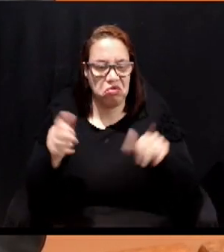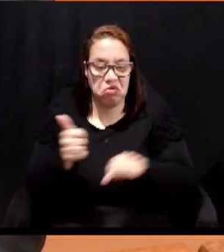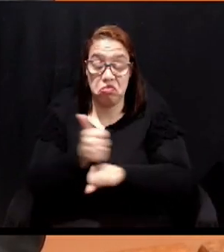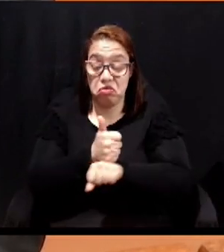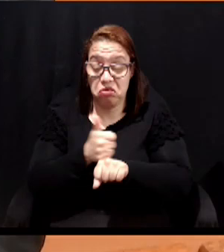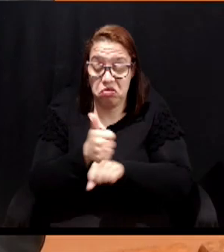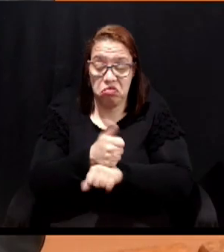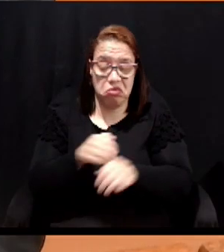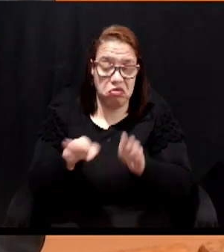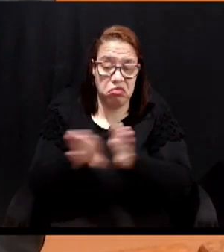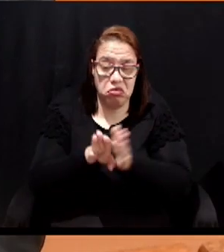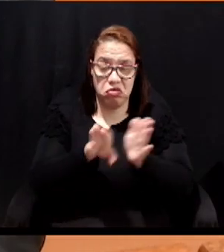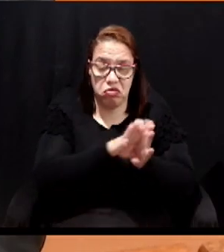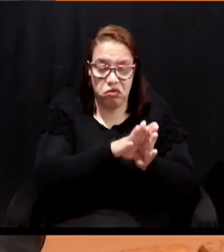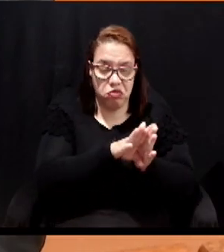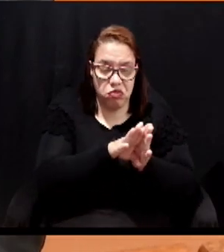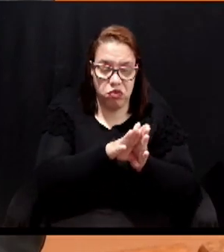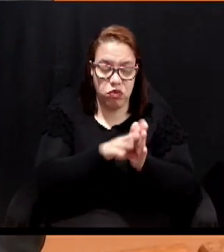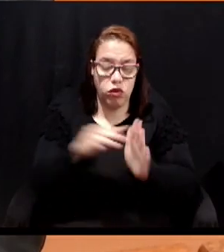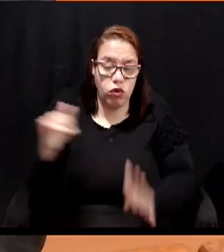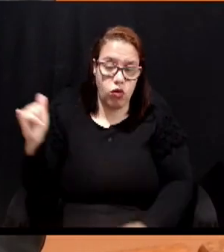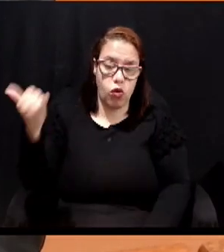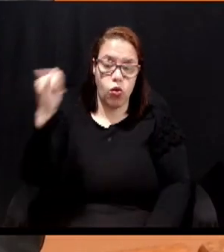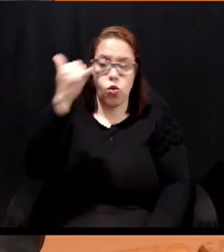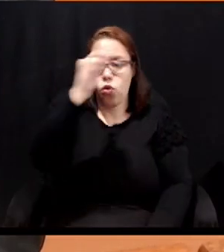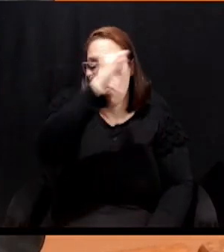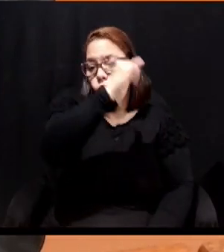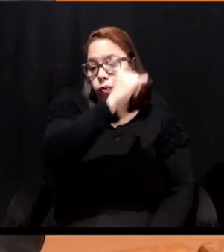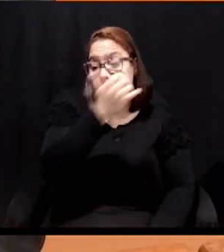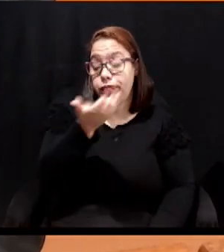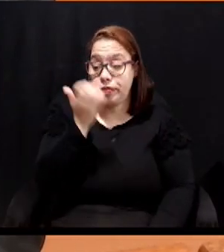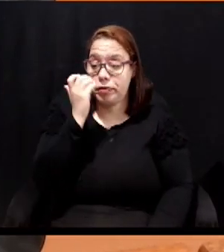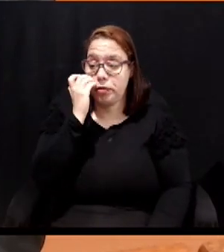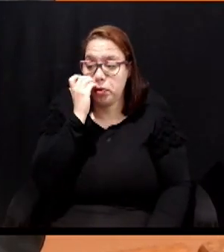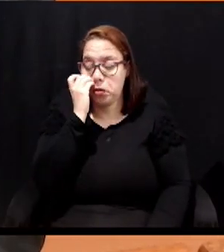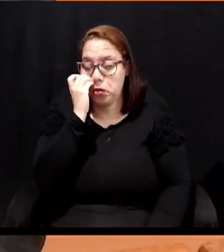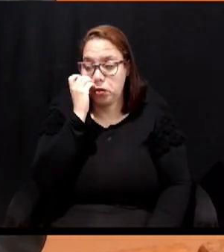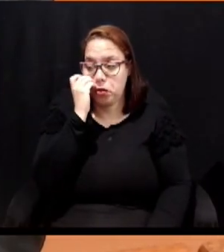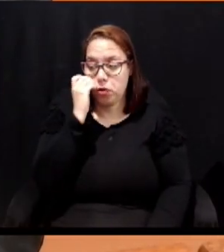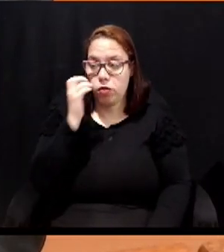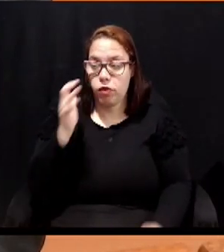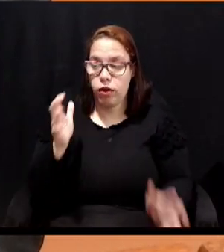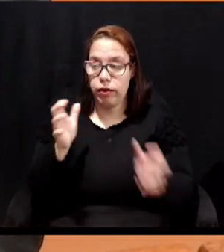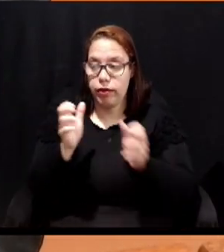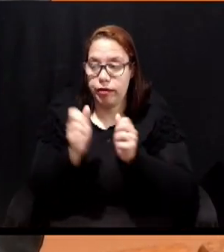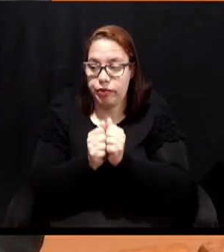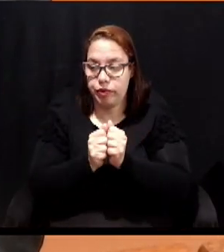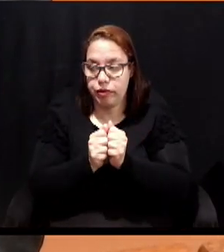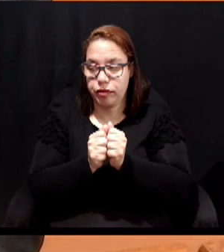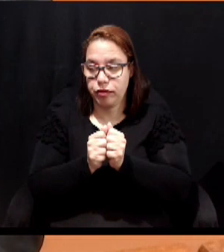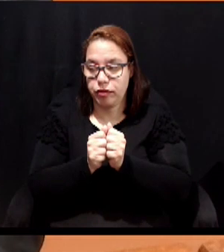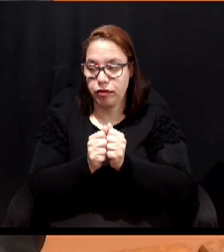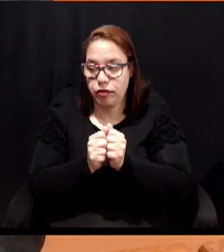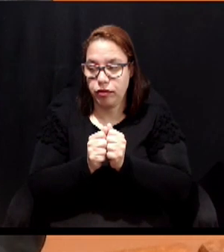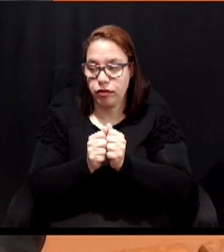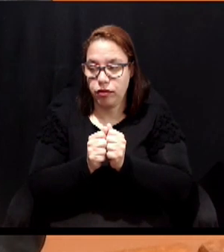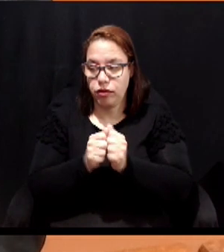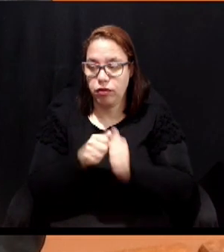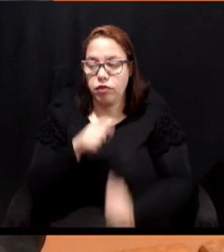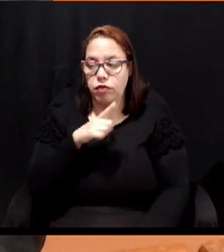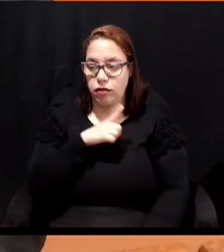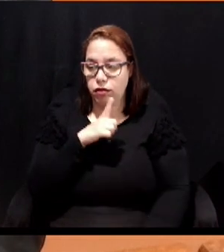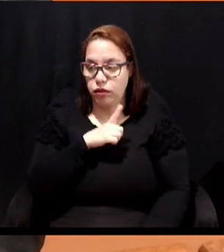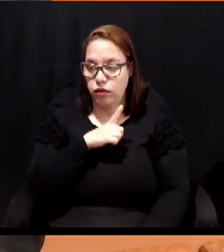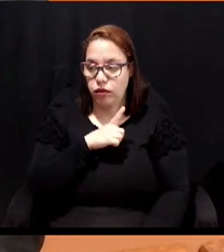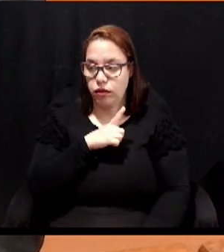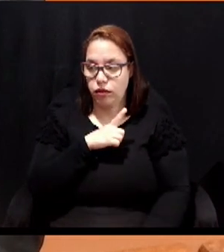chegam, o transporte aéreo, né, então, que chegam justamente para abraçar essa causa. Eu acho que nós temos que